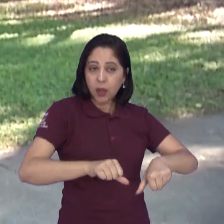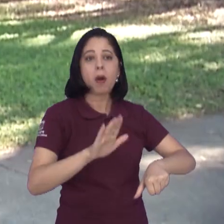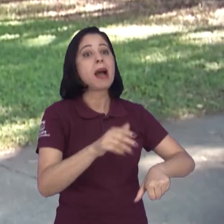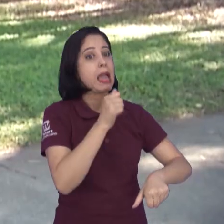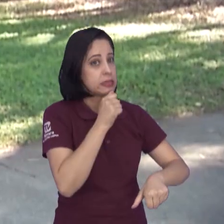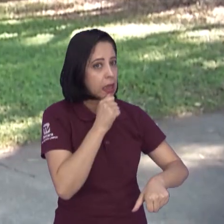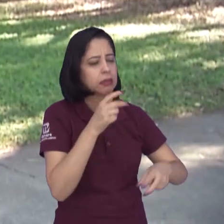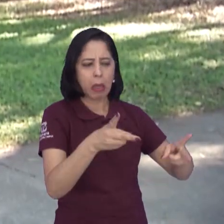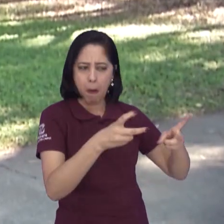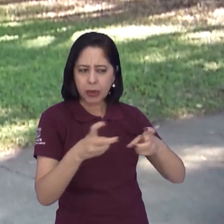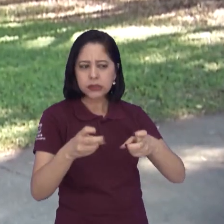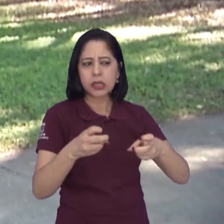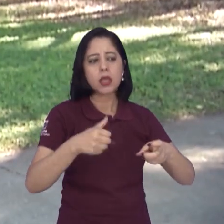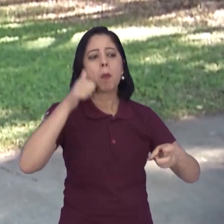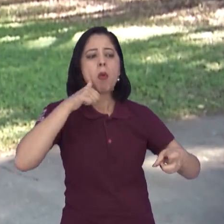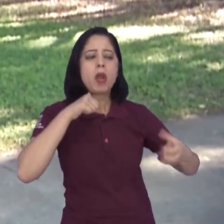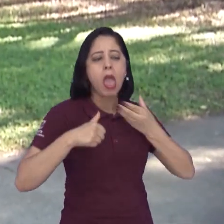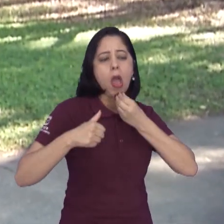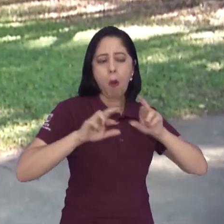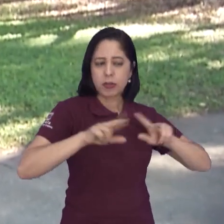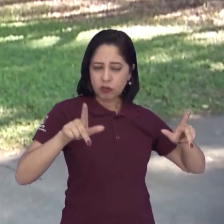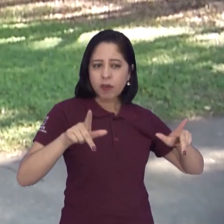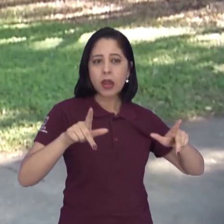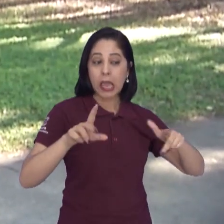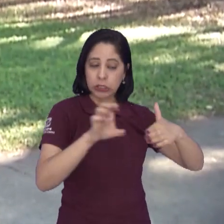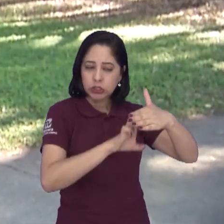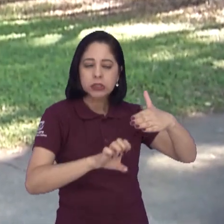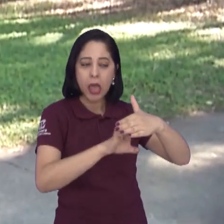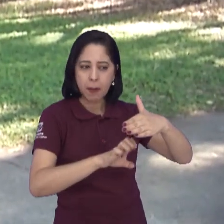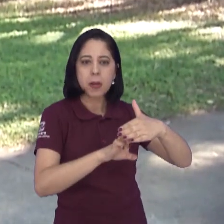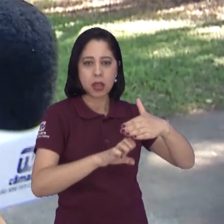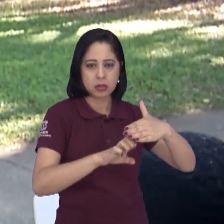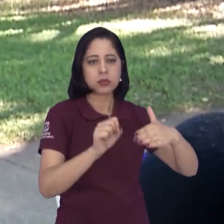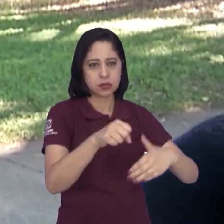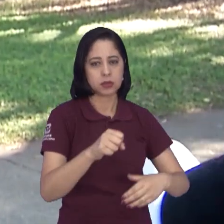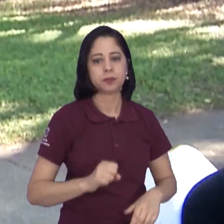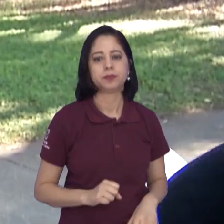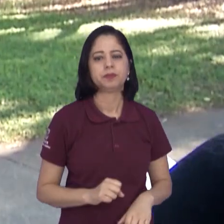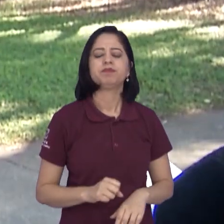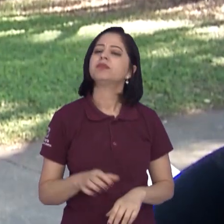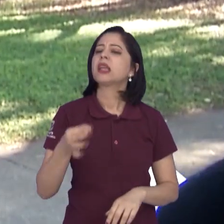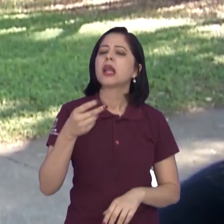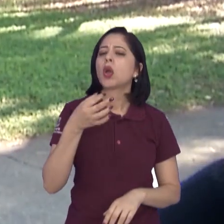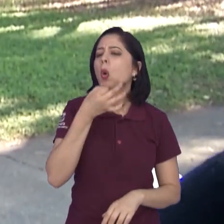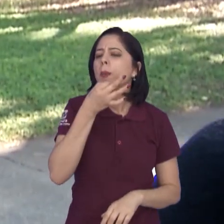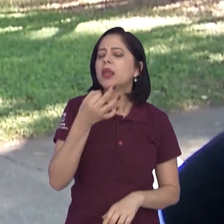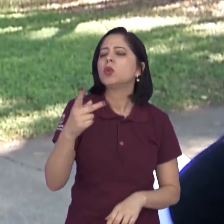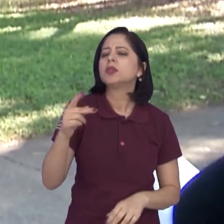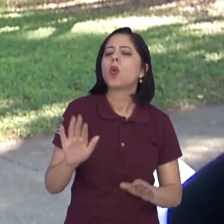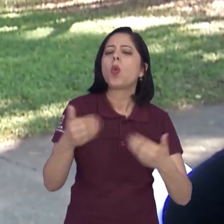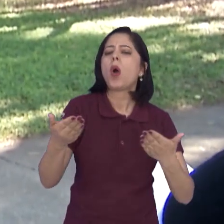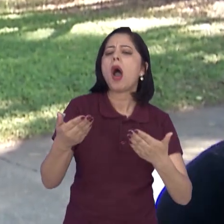bastante diferença entre homem e mulher, não só no mercado de trabalho, mas em diversas coisas. Que diferença seriam essas?